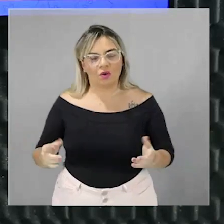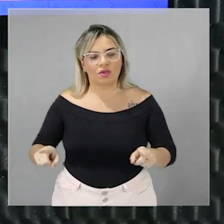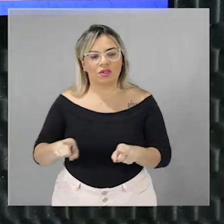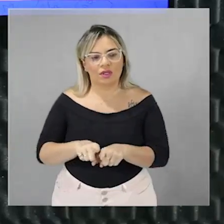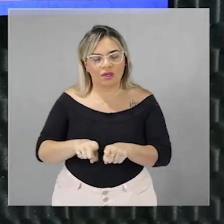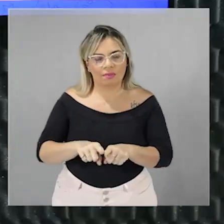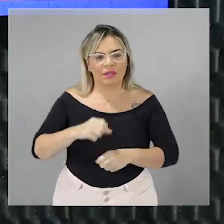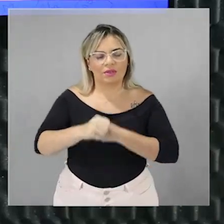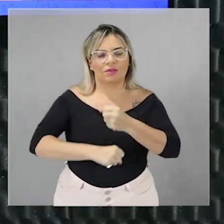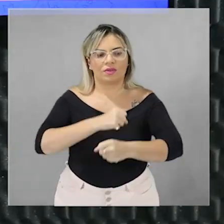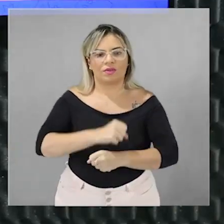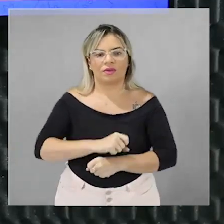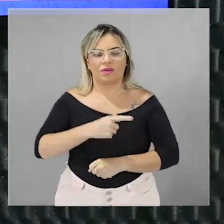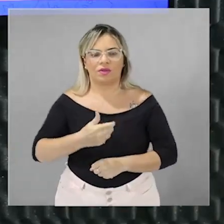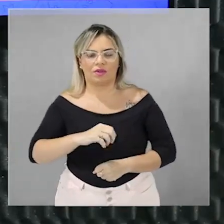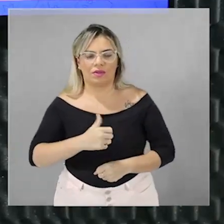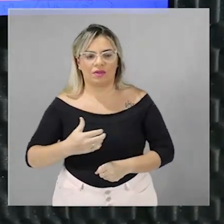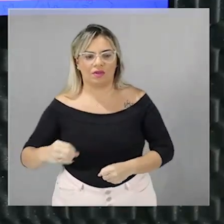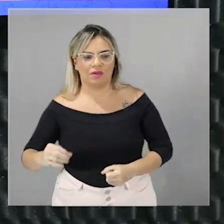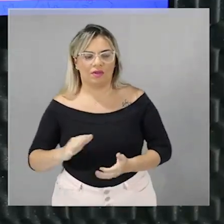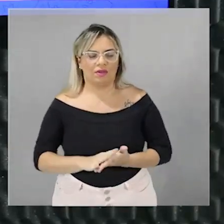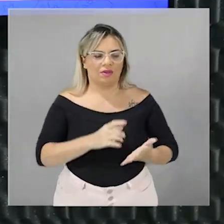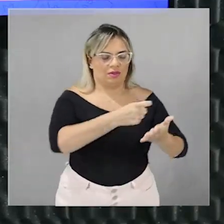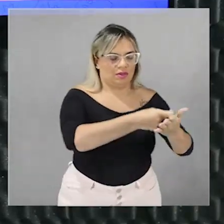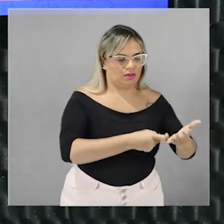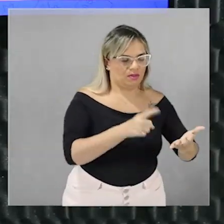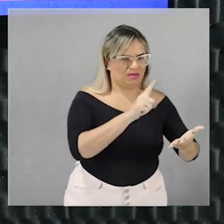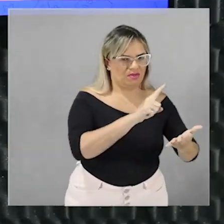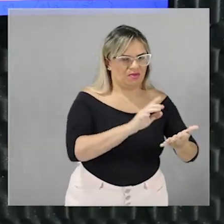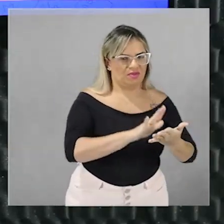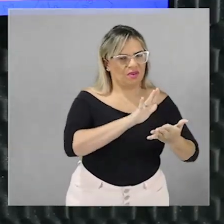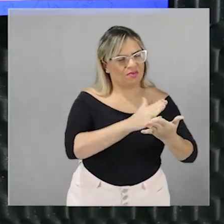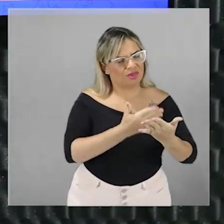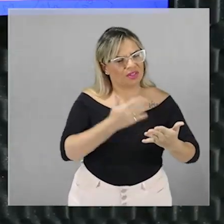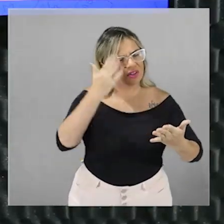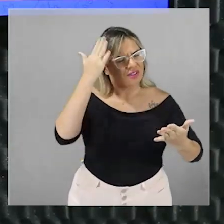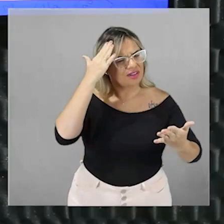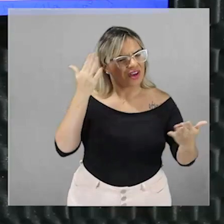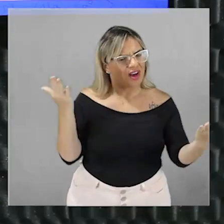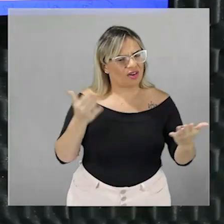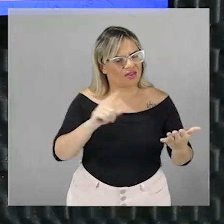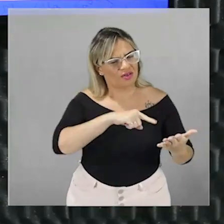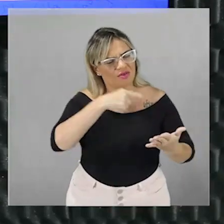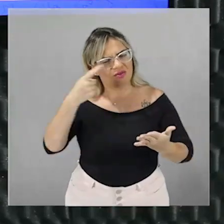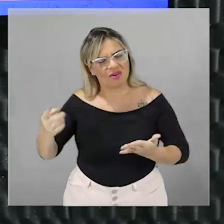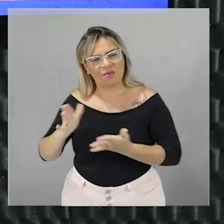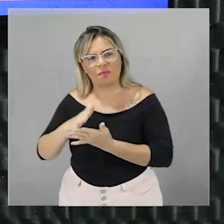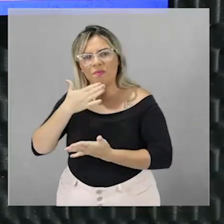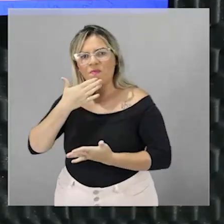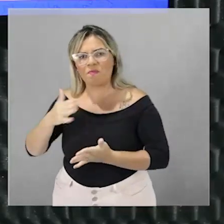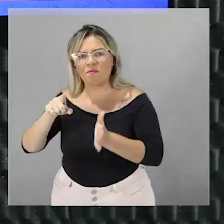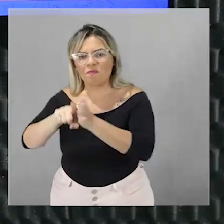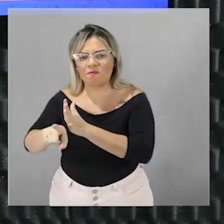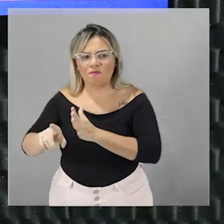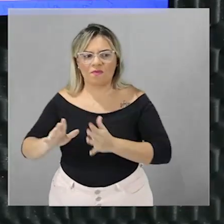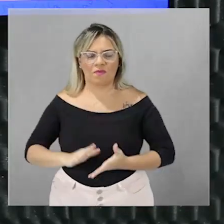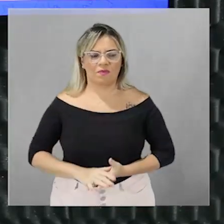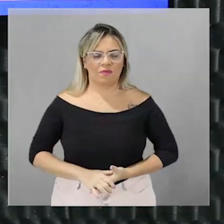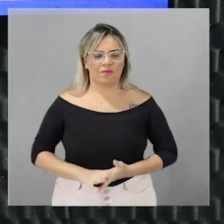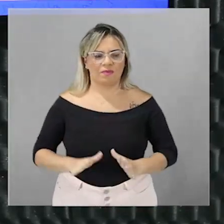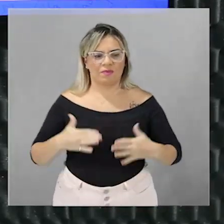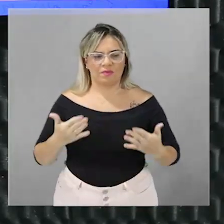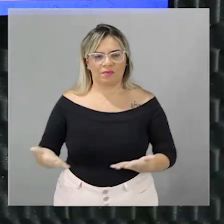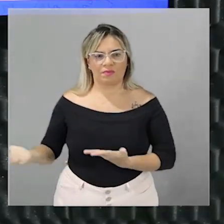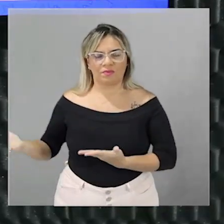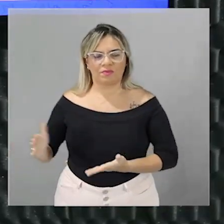tá? Texto motivador, não vamos interpretar esse texto agora. Vamos para o comando. Bora ver o que o comando diz para a gente. Está aqui,